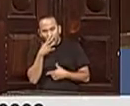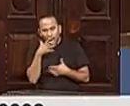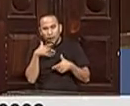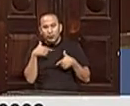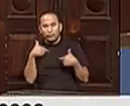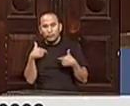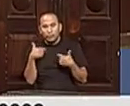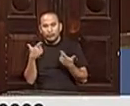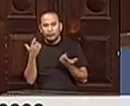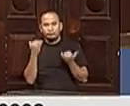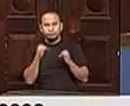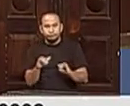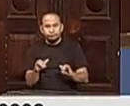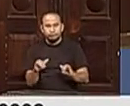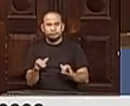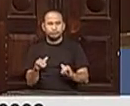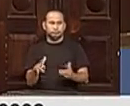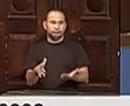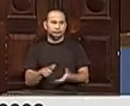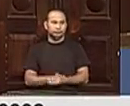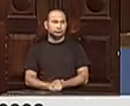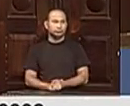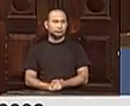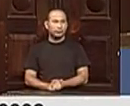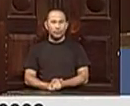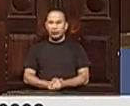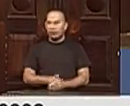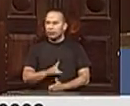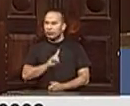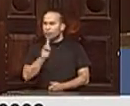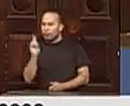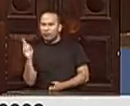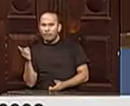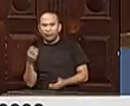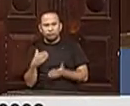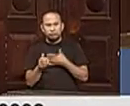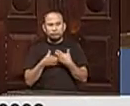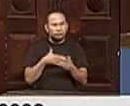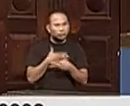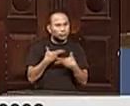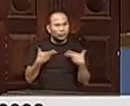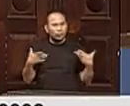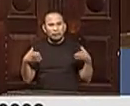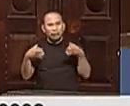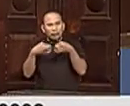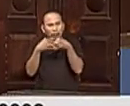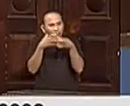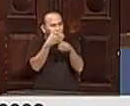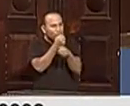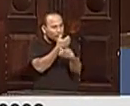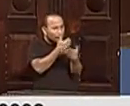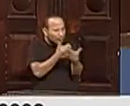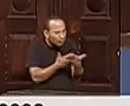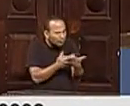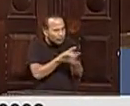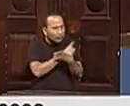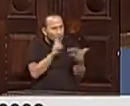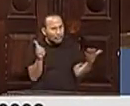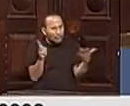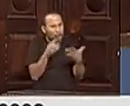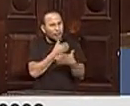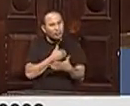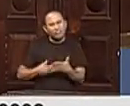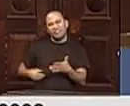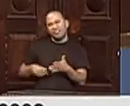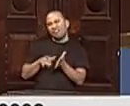diante dessa situação. Não é qualquer coisa o que aconteceu no Tribunal de Contas, para que esse governo finja que